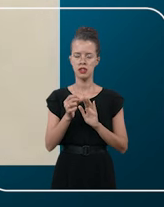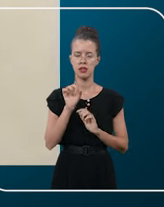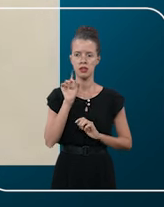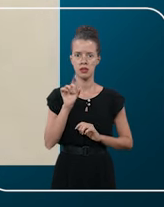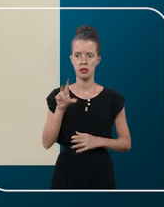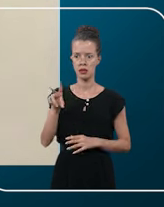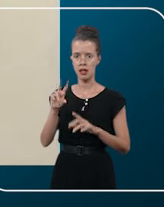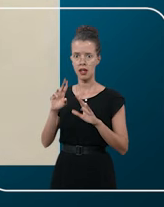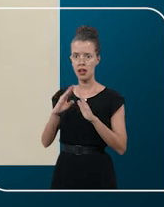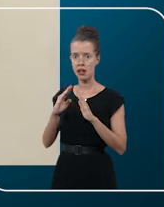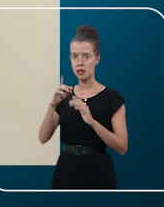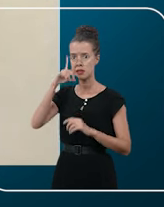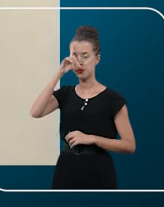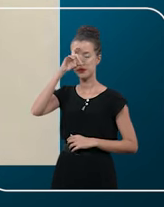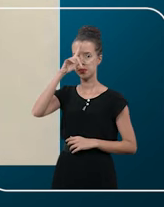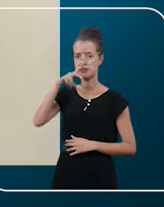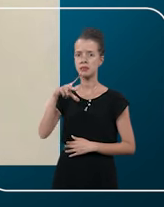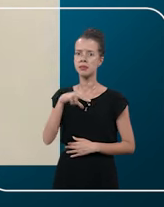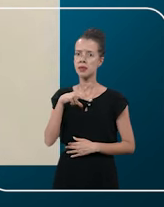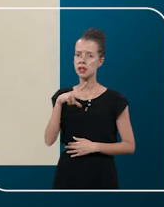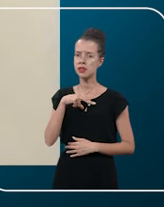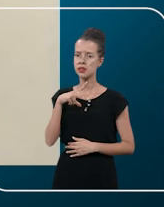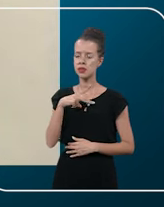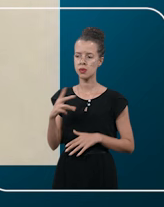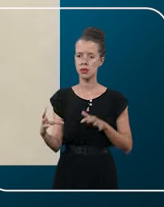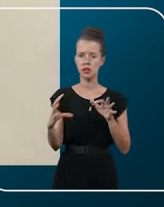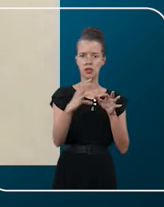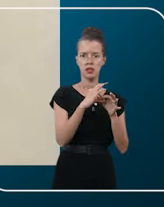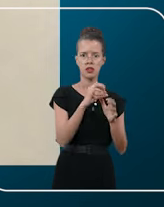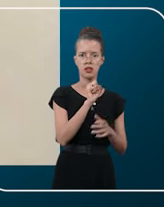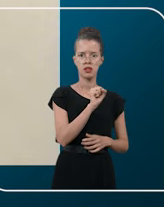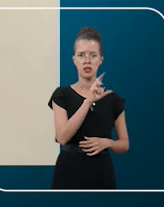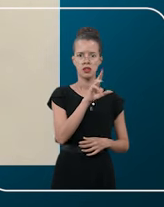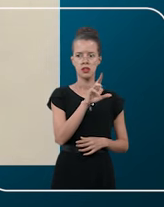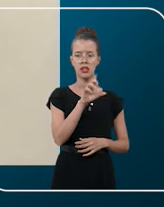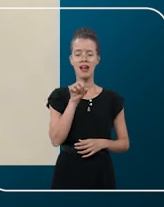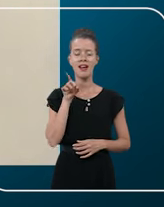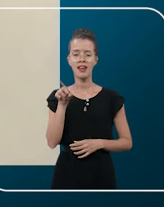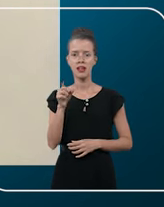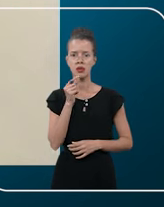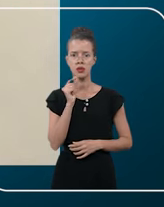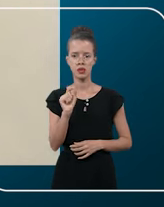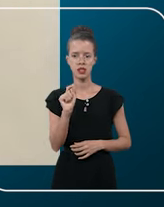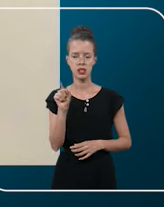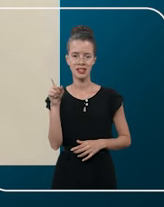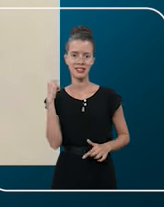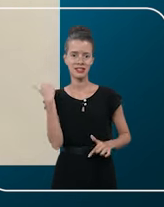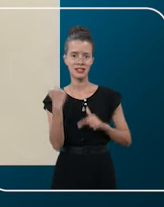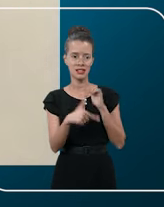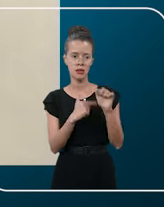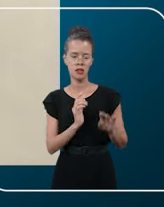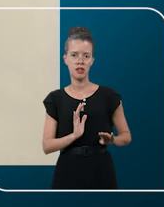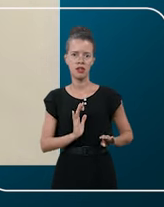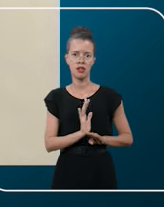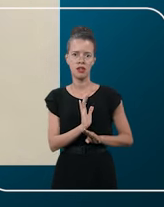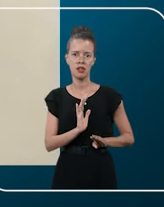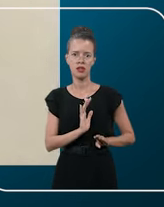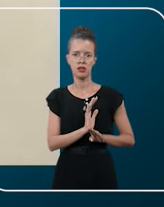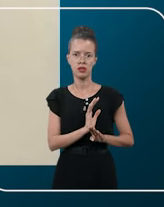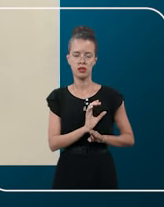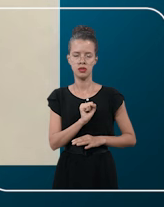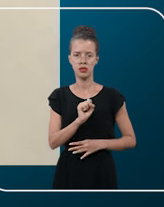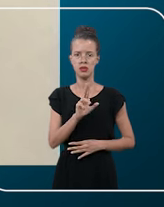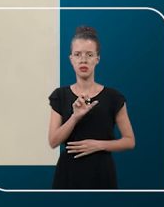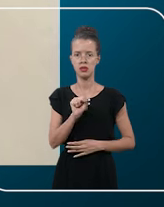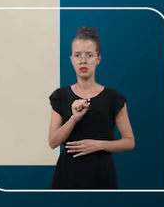hospitais privados conveniados, ele atua como prestadores de serviços públicos. E, portanto, não se aplica o Código de Defesa